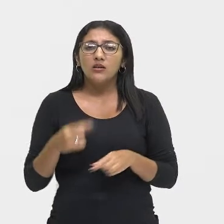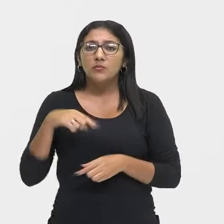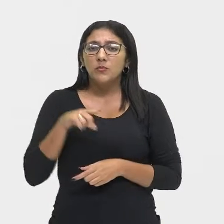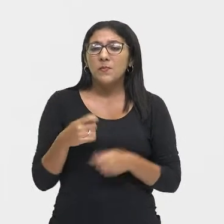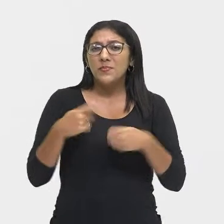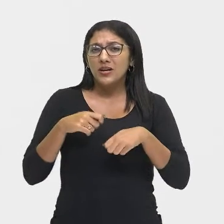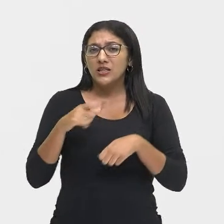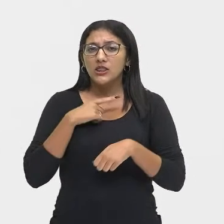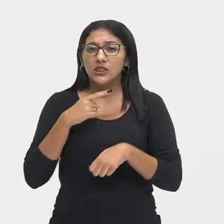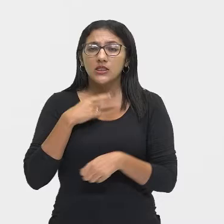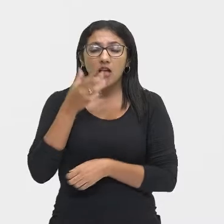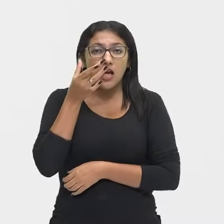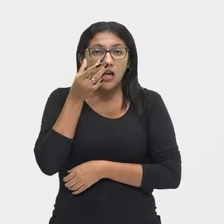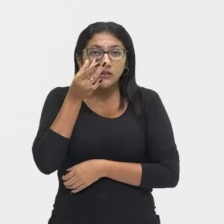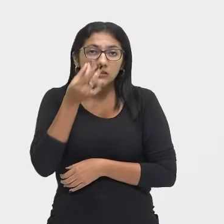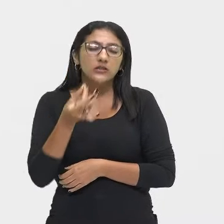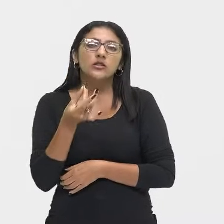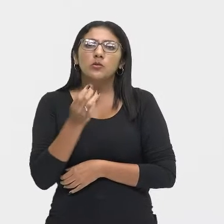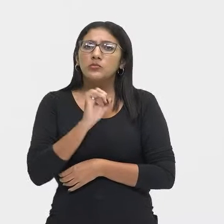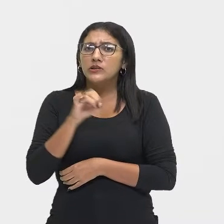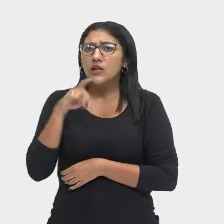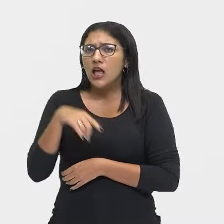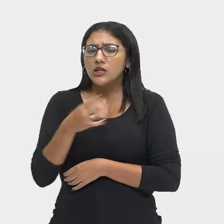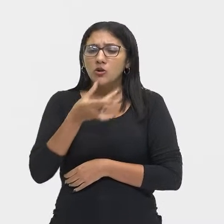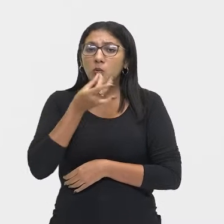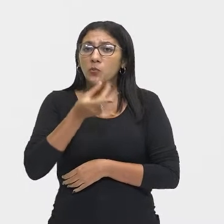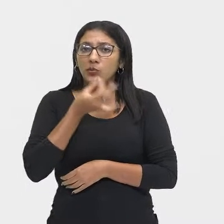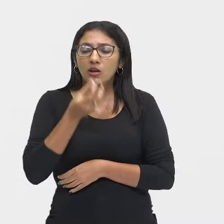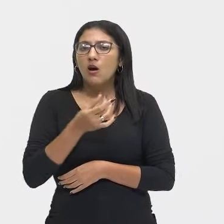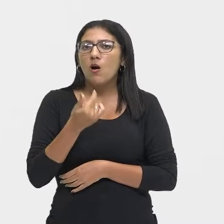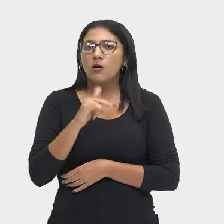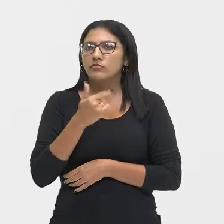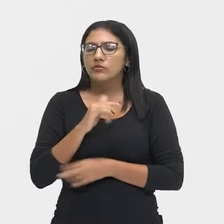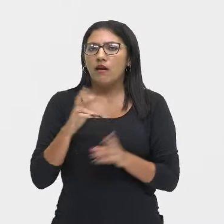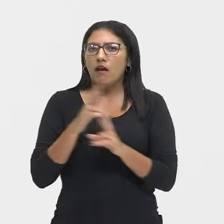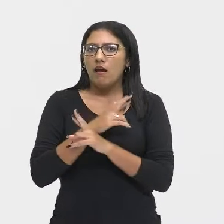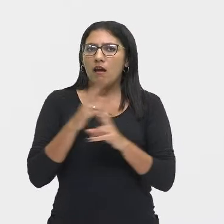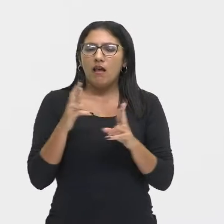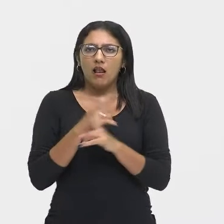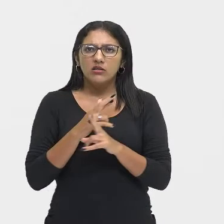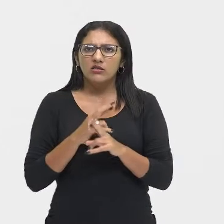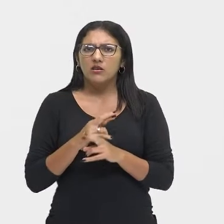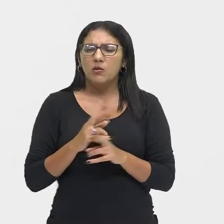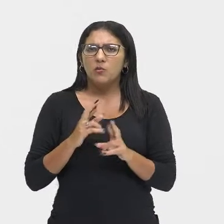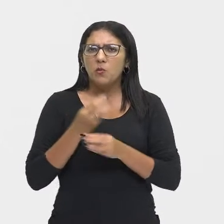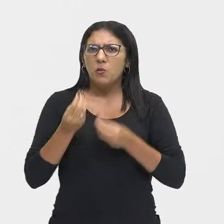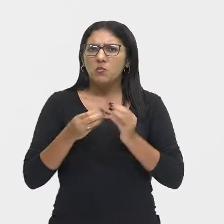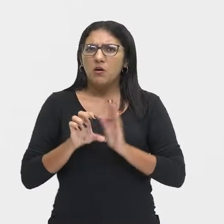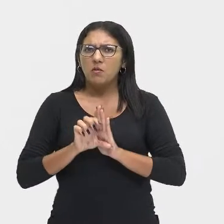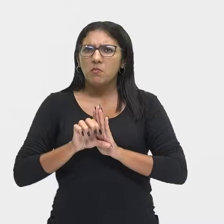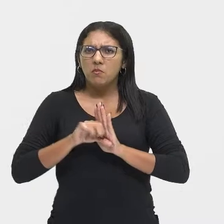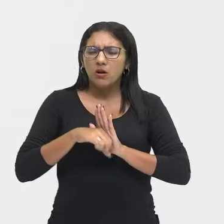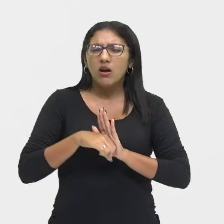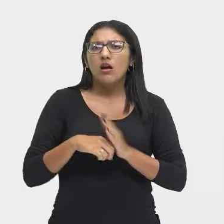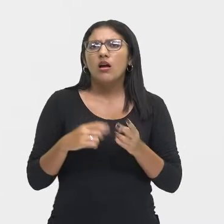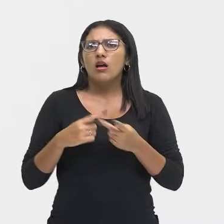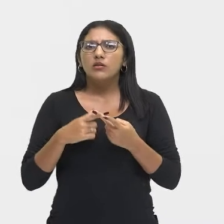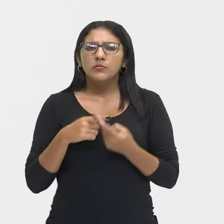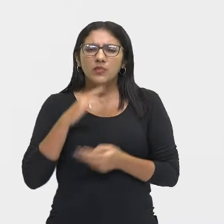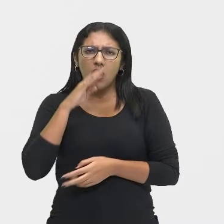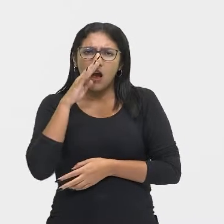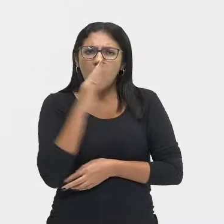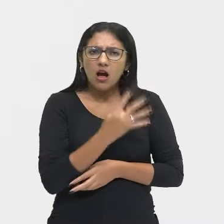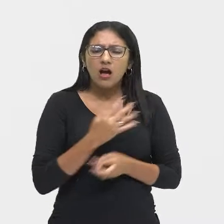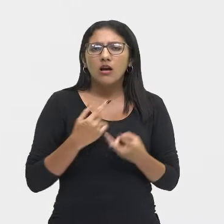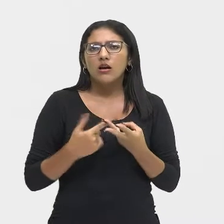estar atento para que essa liberdade não incorra em crimes como calúnia, injúria